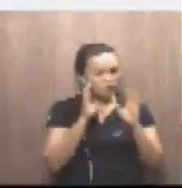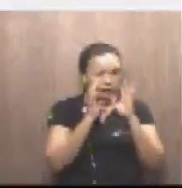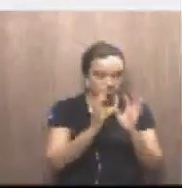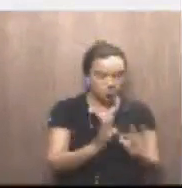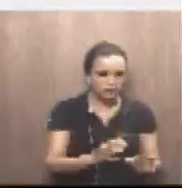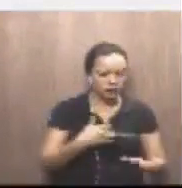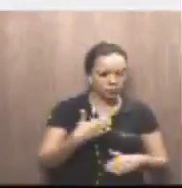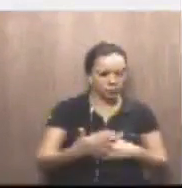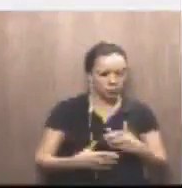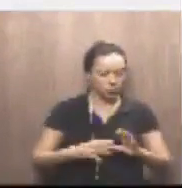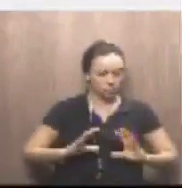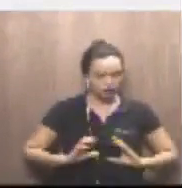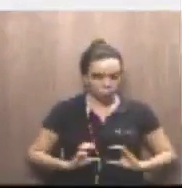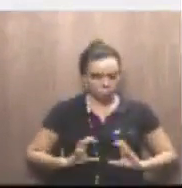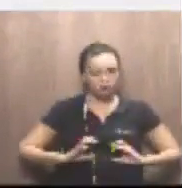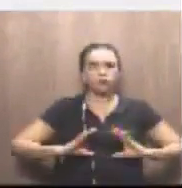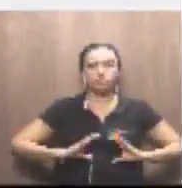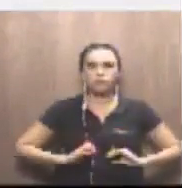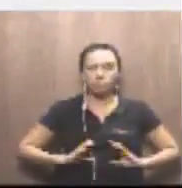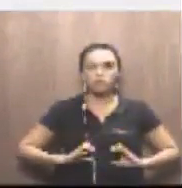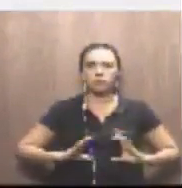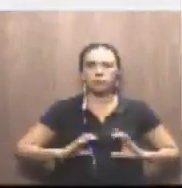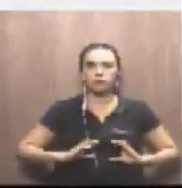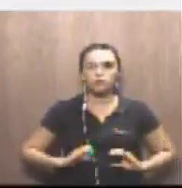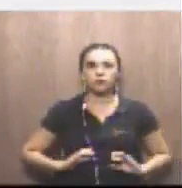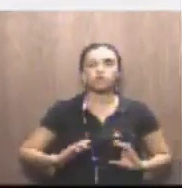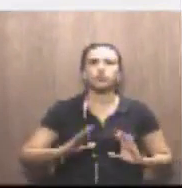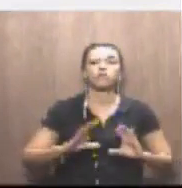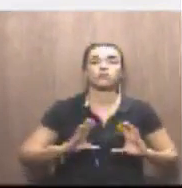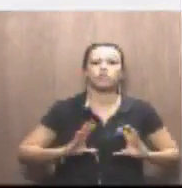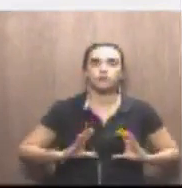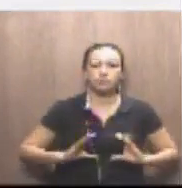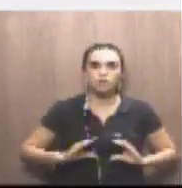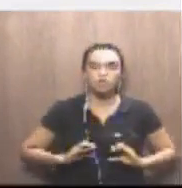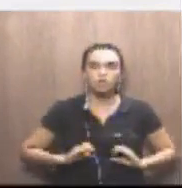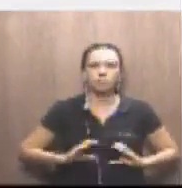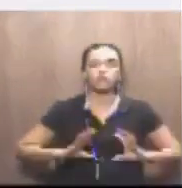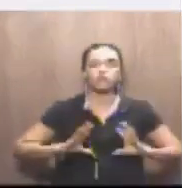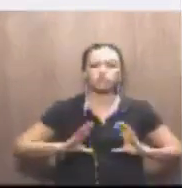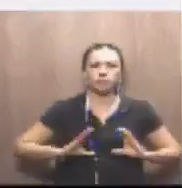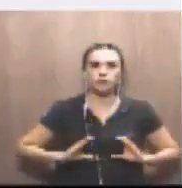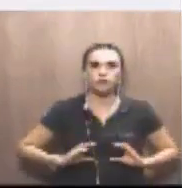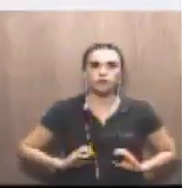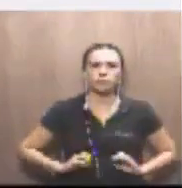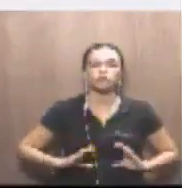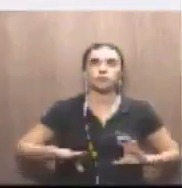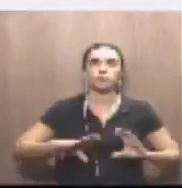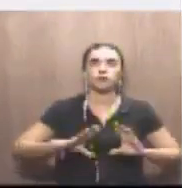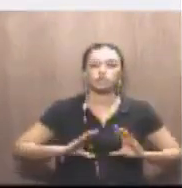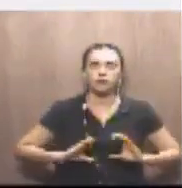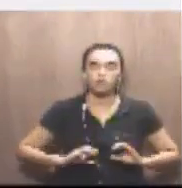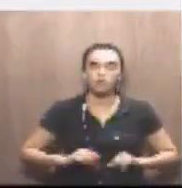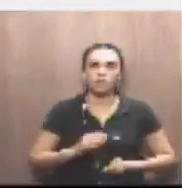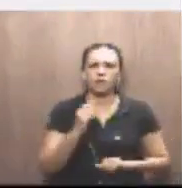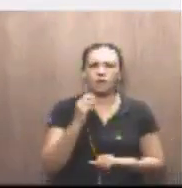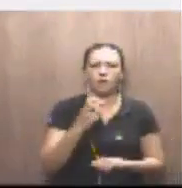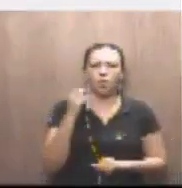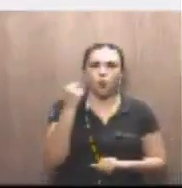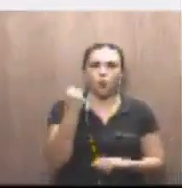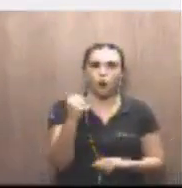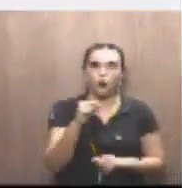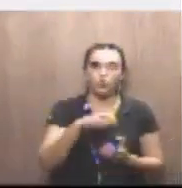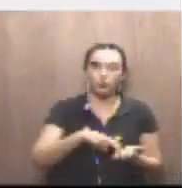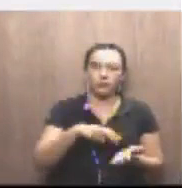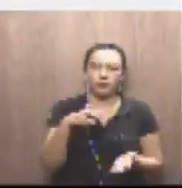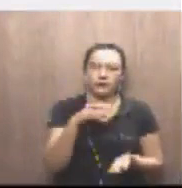foram contrações, contrações, contrações, e ali foi diminuindo, diminuindo, diminuindo. 8 horas da manhã